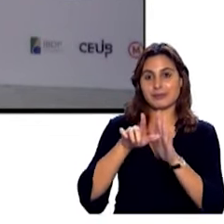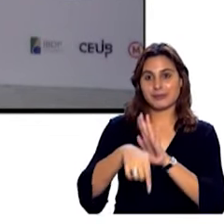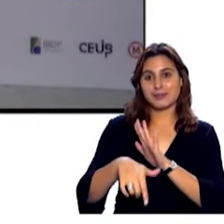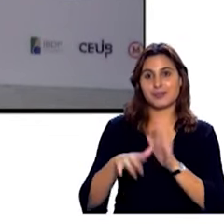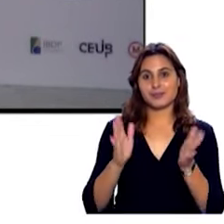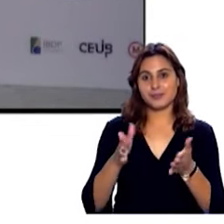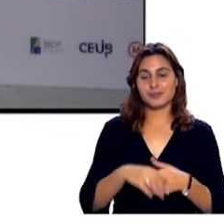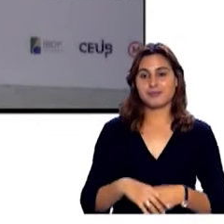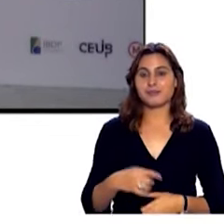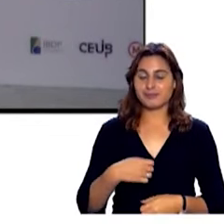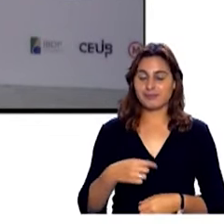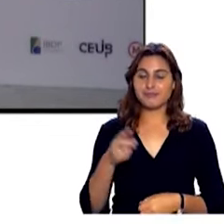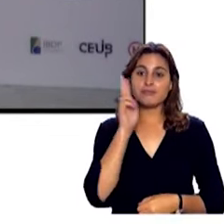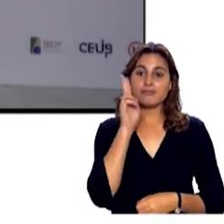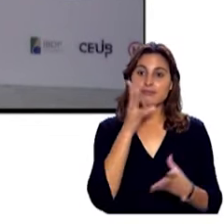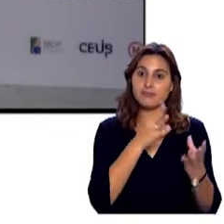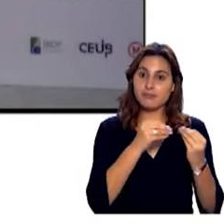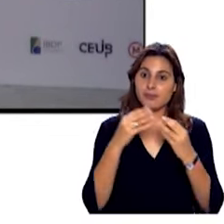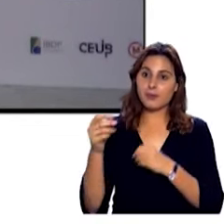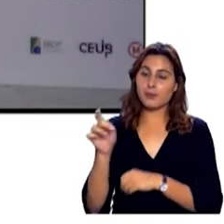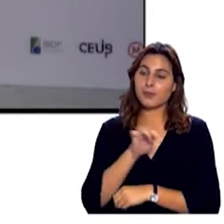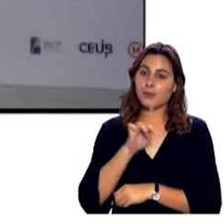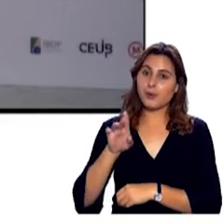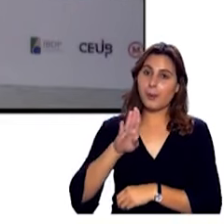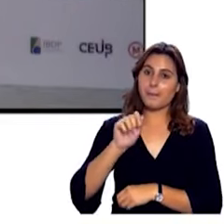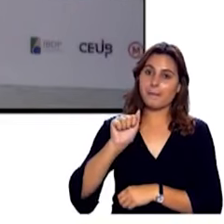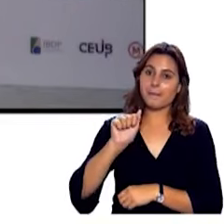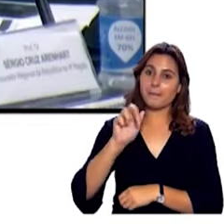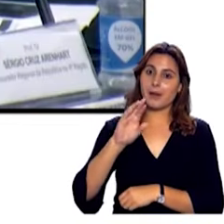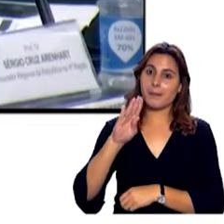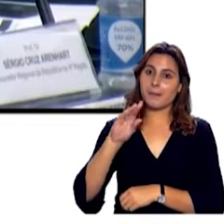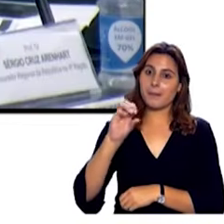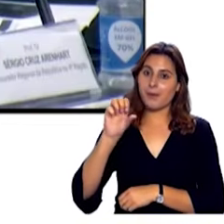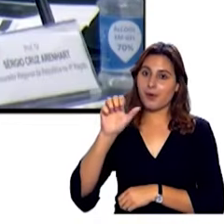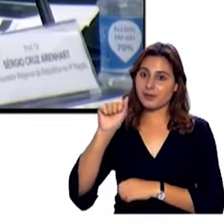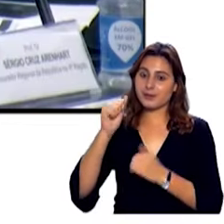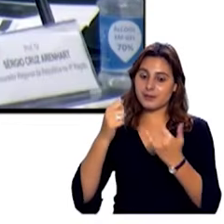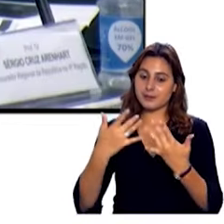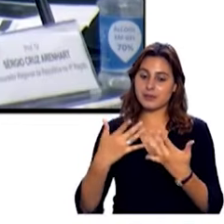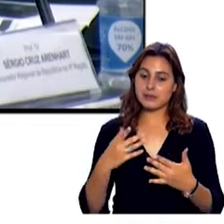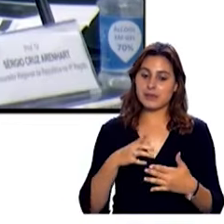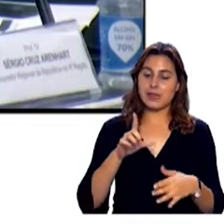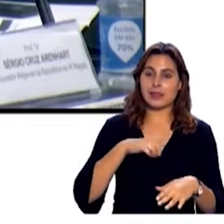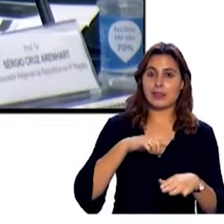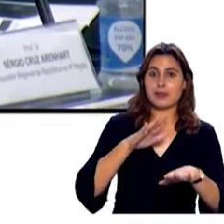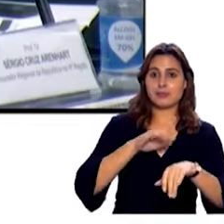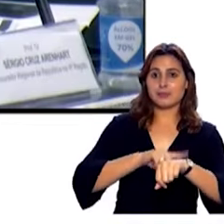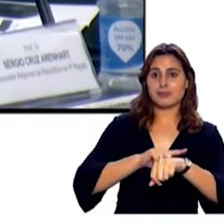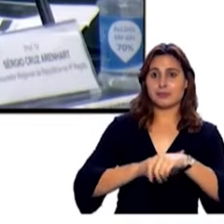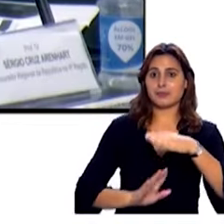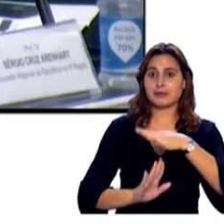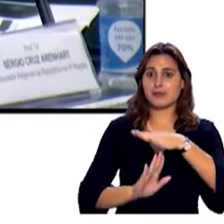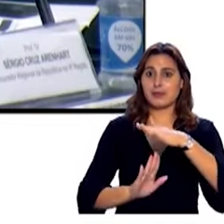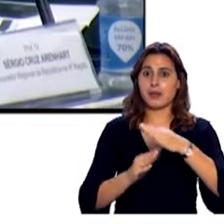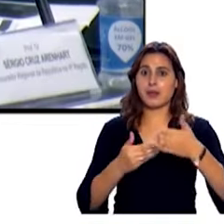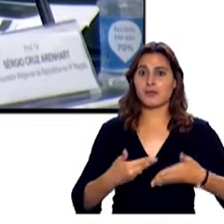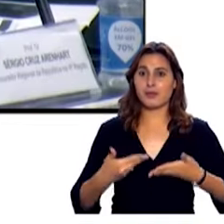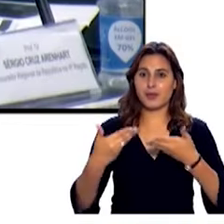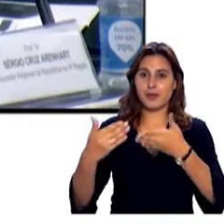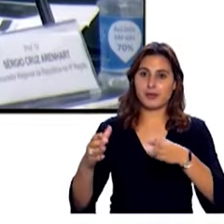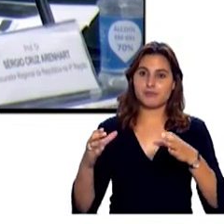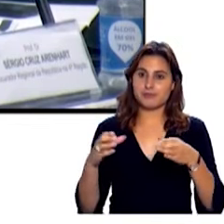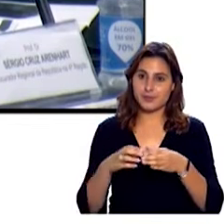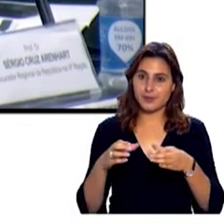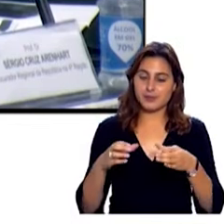passagem do professor Barbosa Moreira que dizia que num determinado momento ele foi convidado para participar de uma comissão de